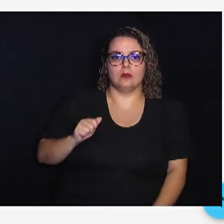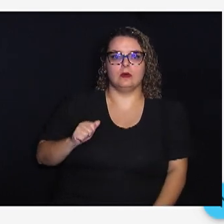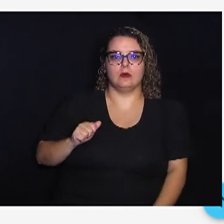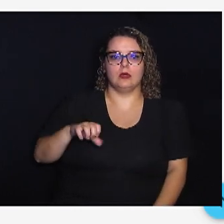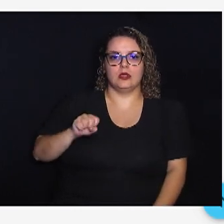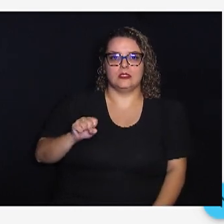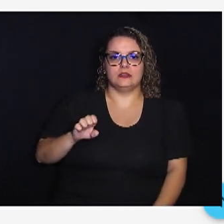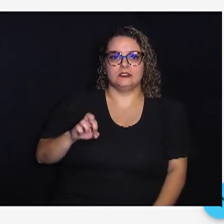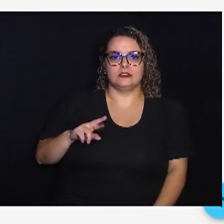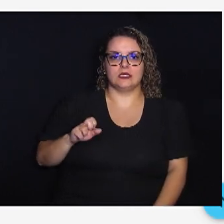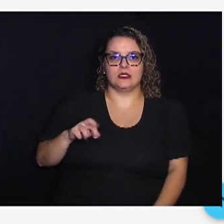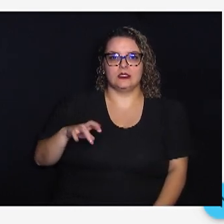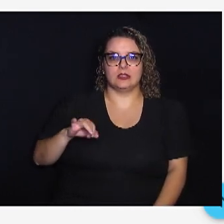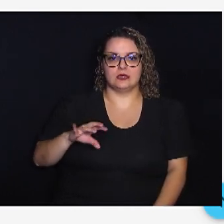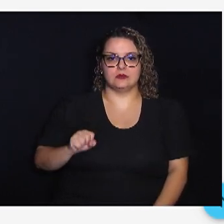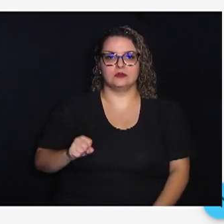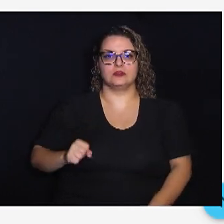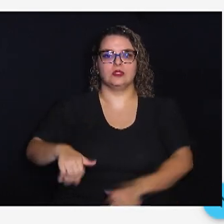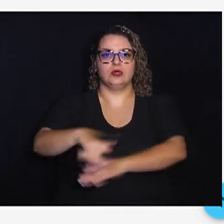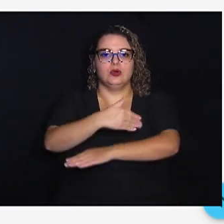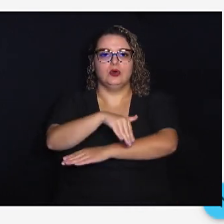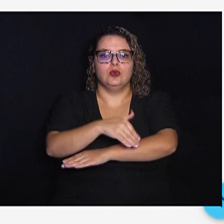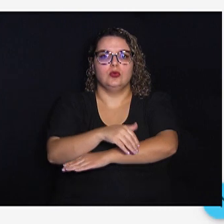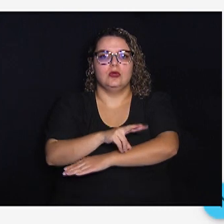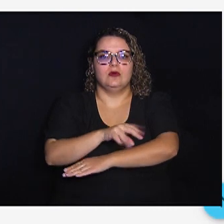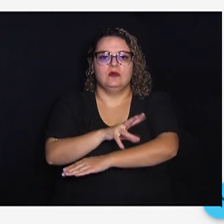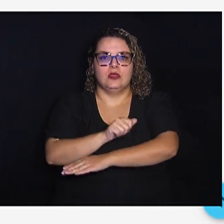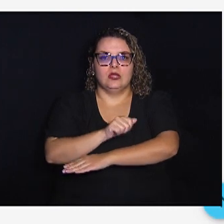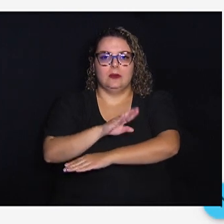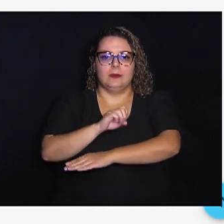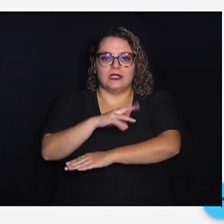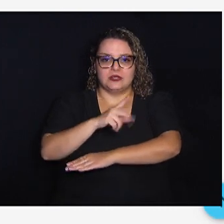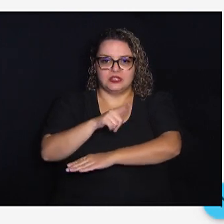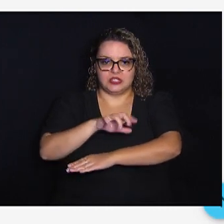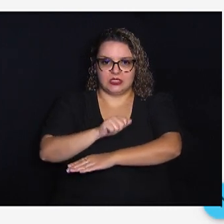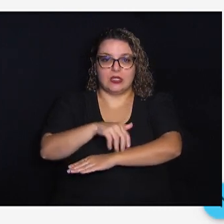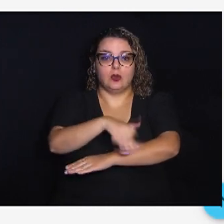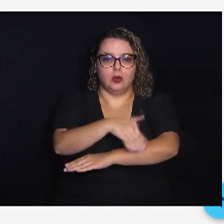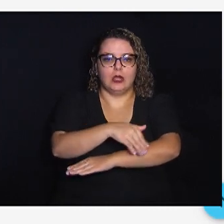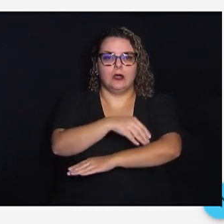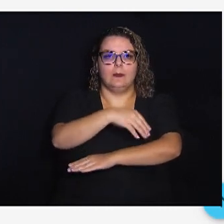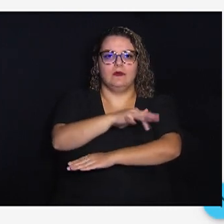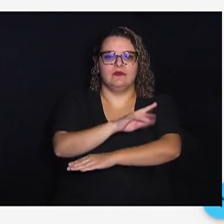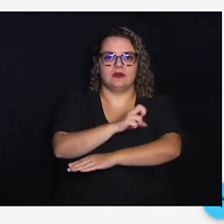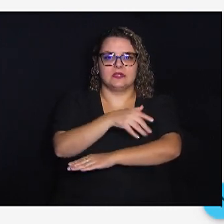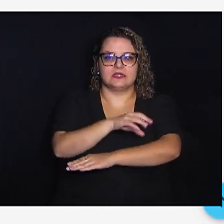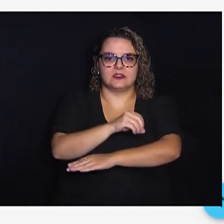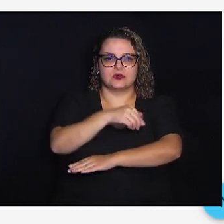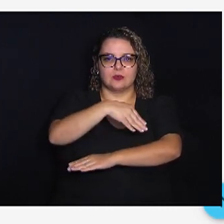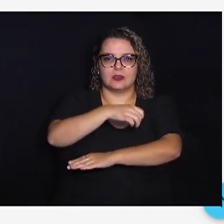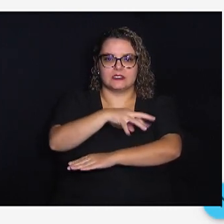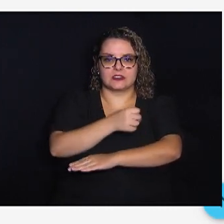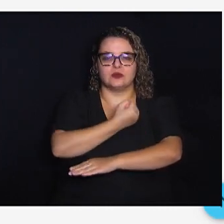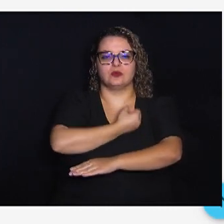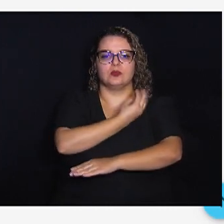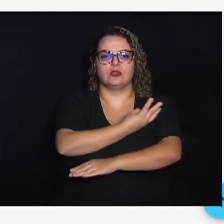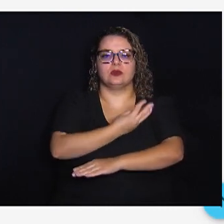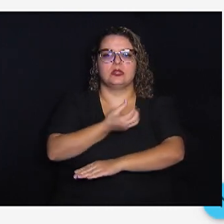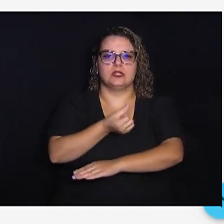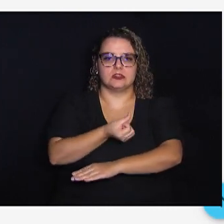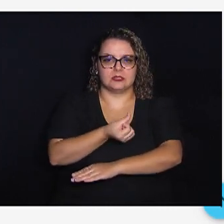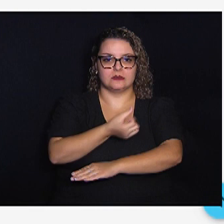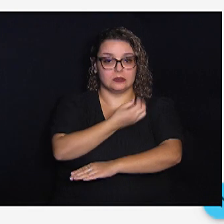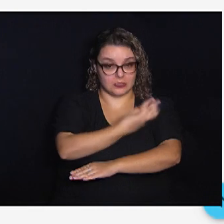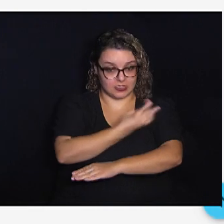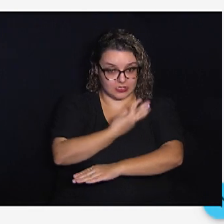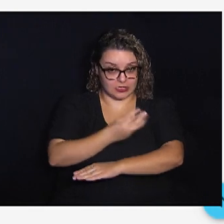número 335, na Vila Brandina. A Escola Estadual Dr. Antônio Carlos Couto de Barros, na Rua Agenor